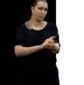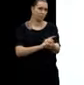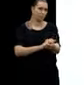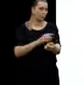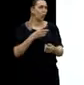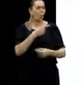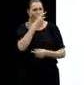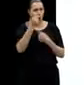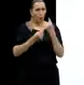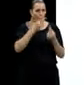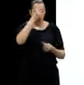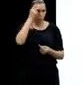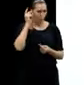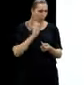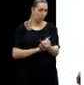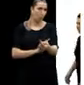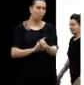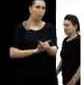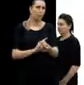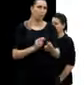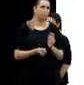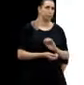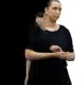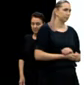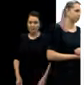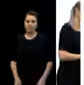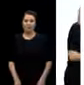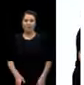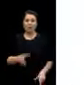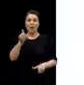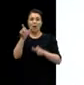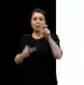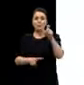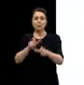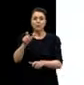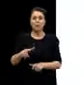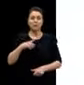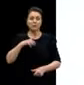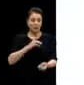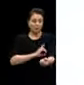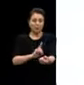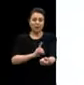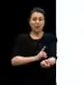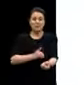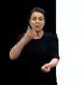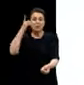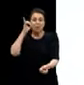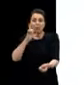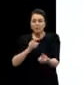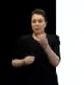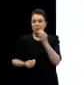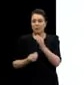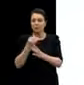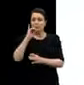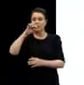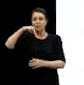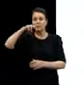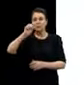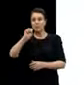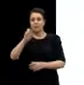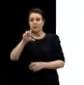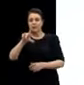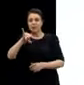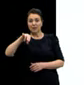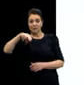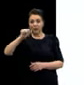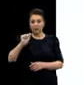Muitas pessoas com diabetes não conseguem produzir a insulina. E, através do tratamento com essas células,